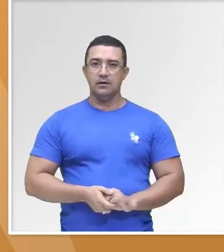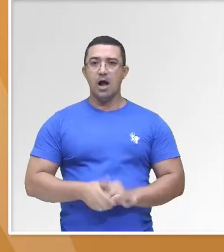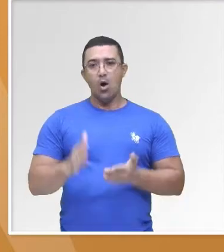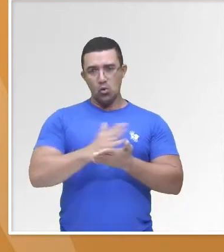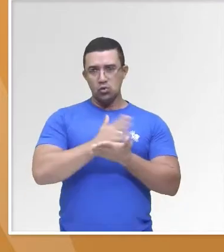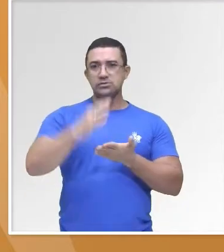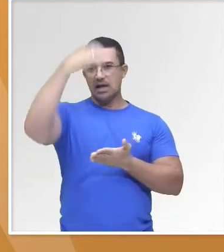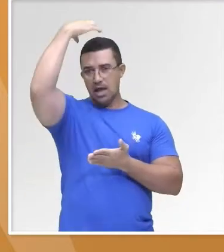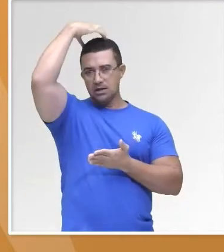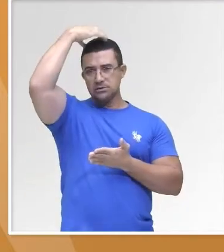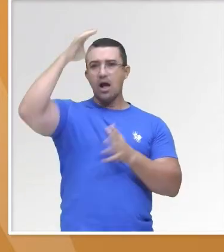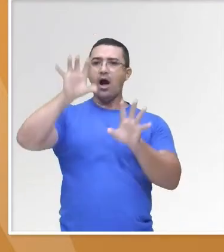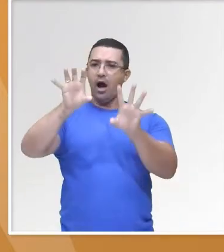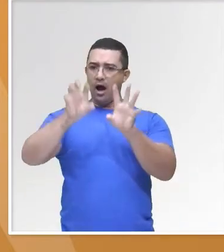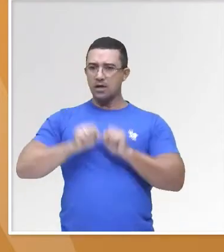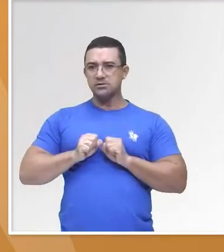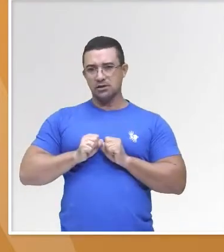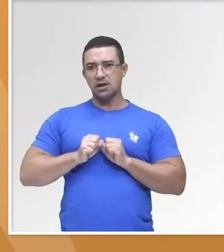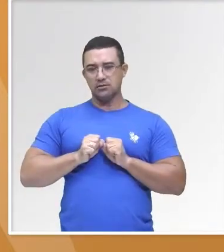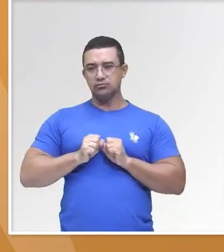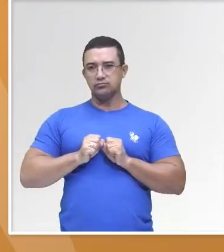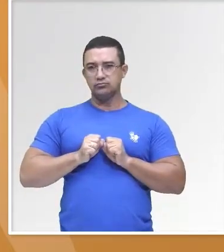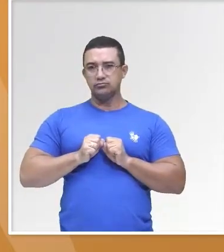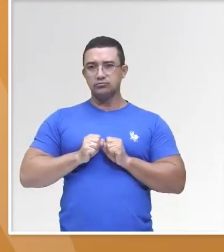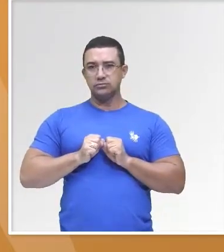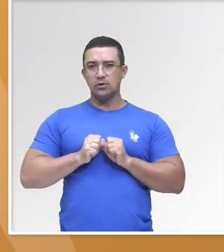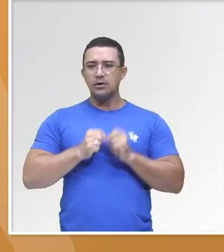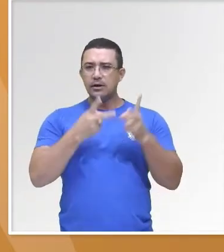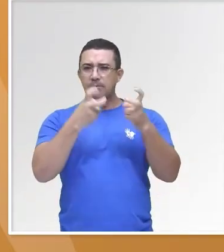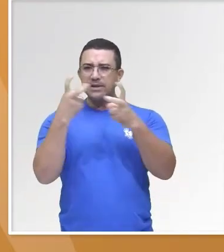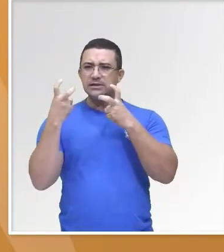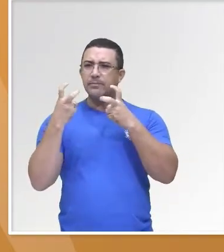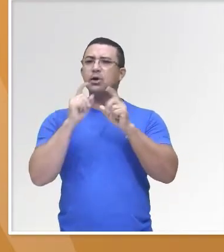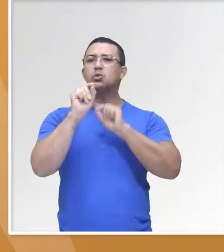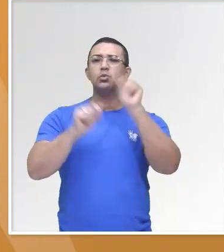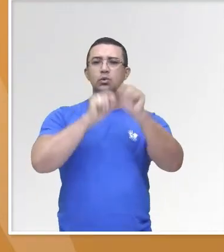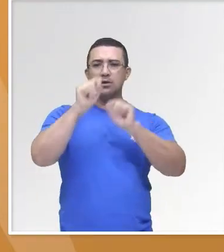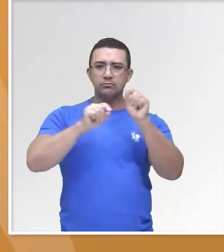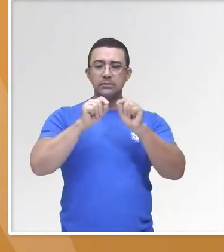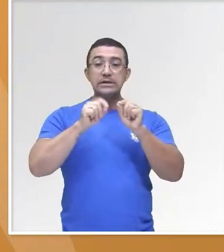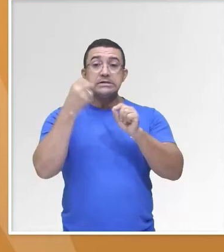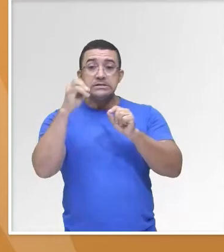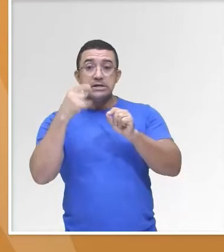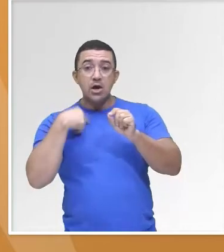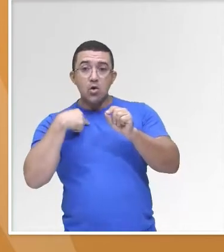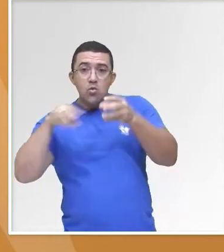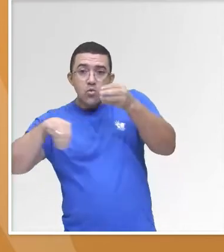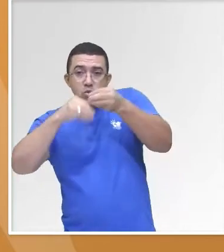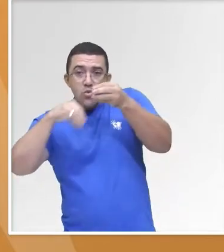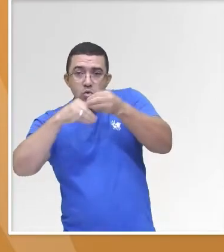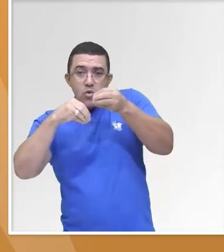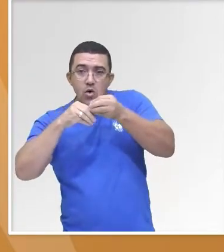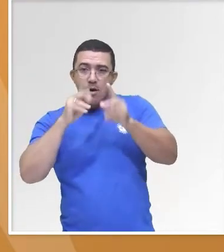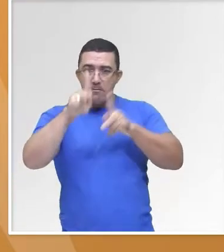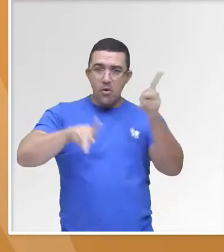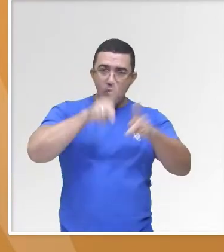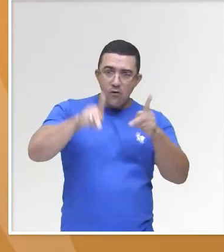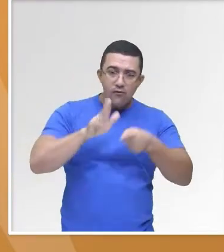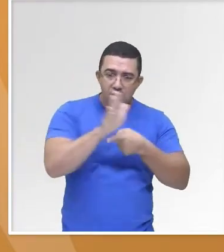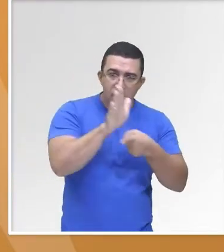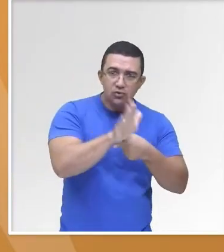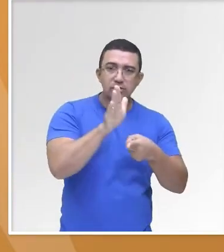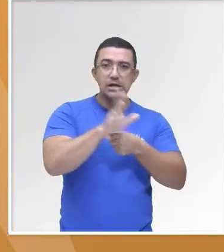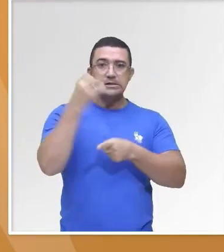forma, mas alguns reis pontuais perceberam que, se eu contribuir com o povo, se eu facilitar, se